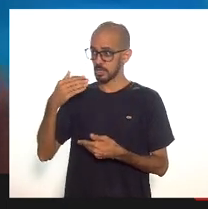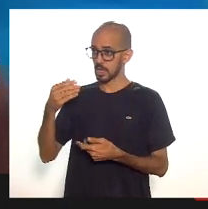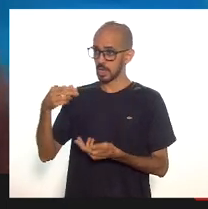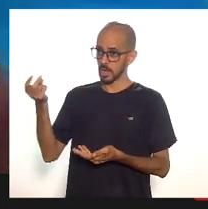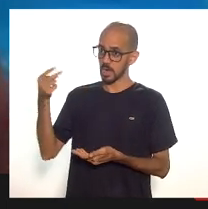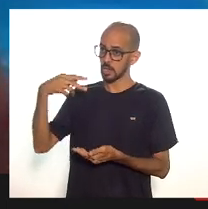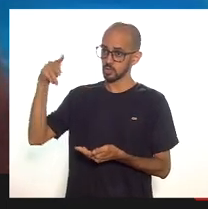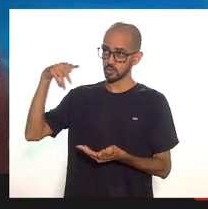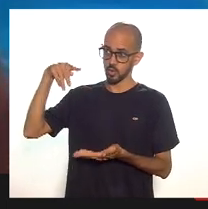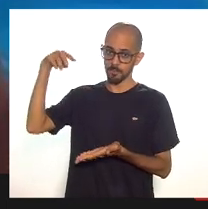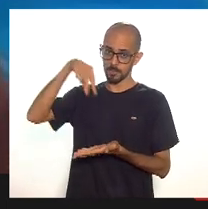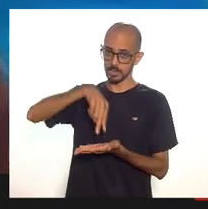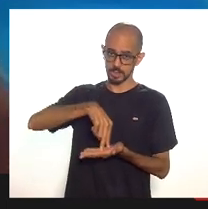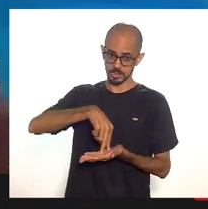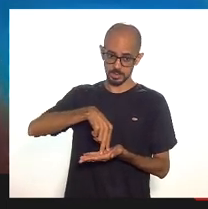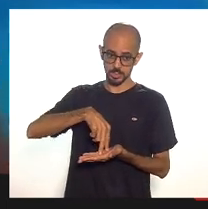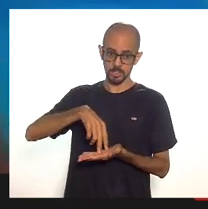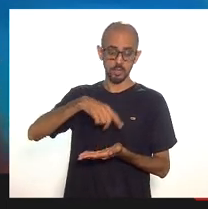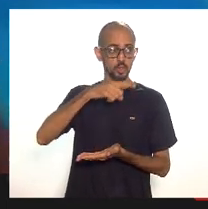senhor pudesse fazer um balanço